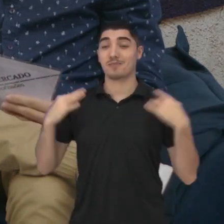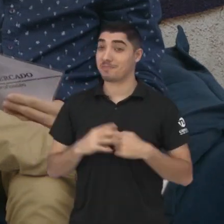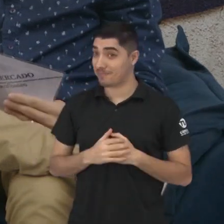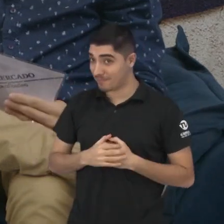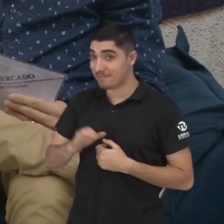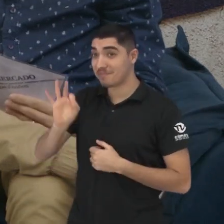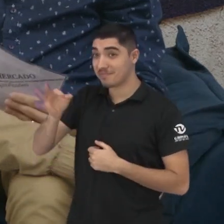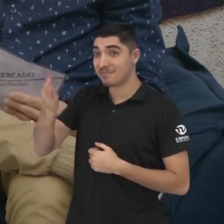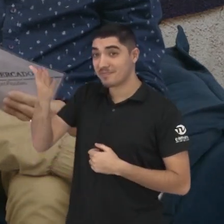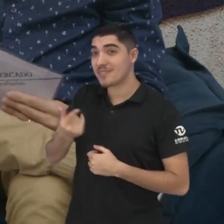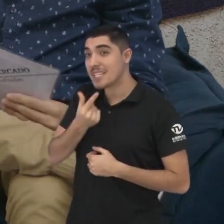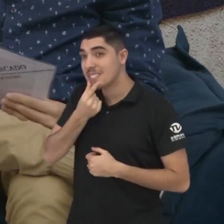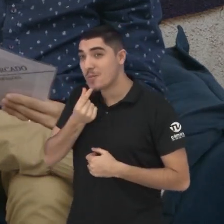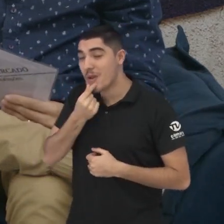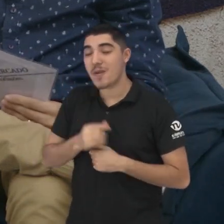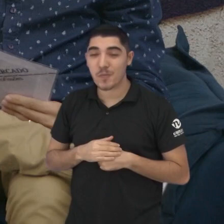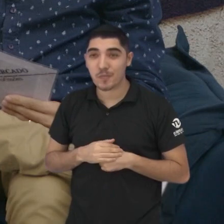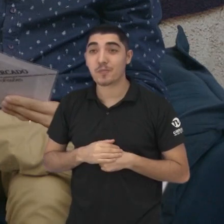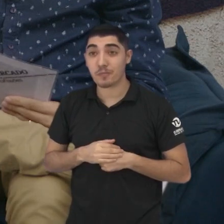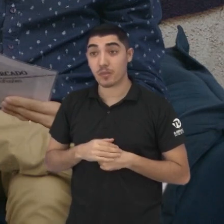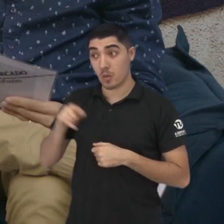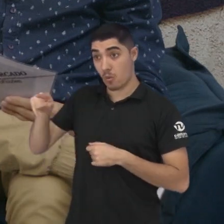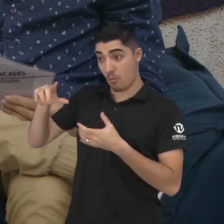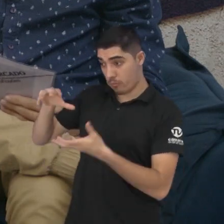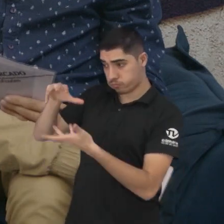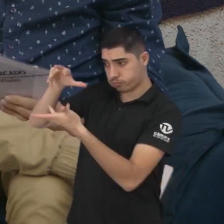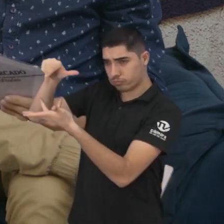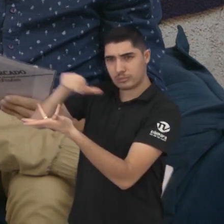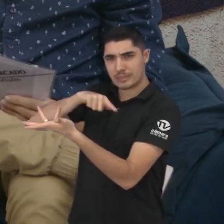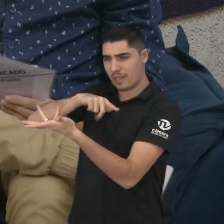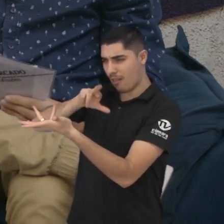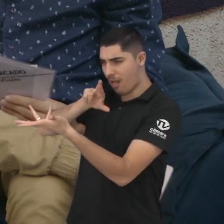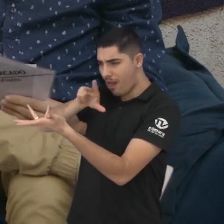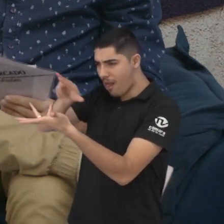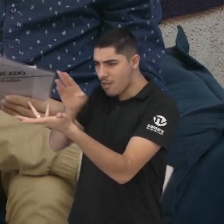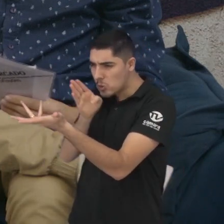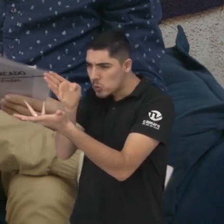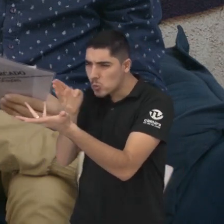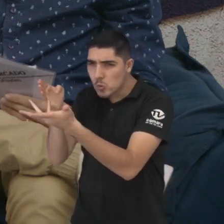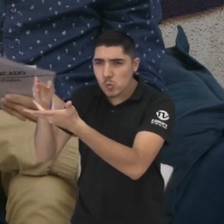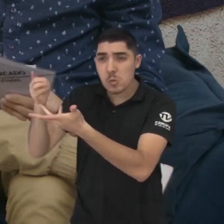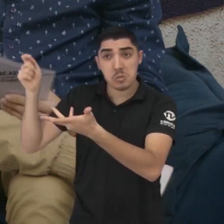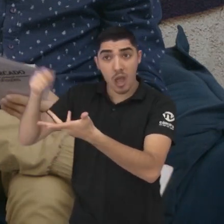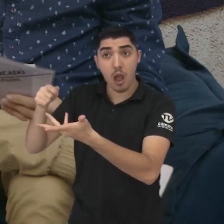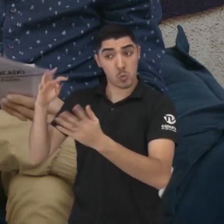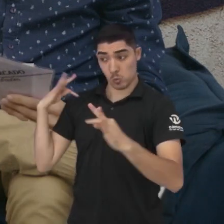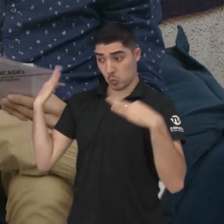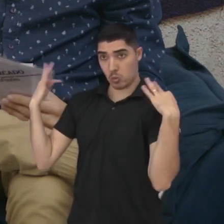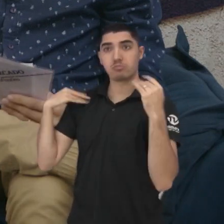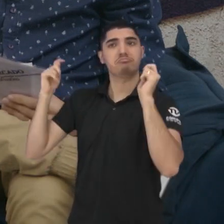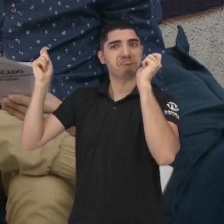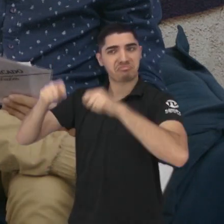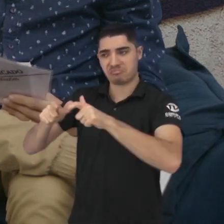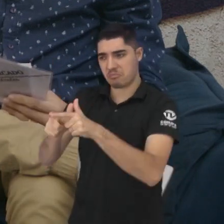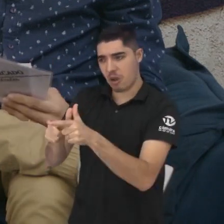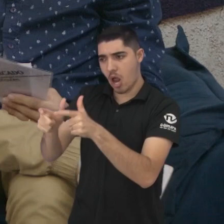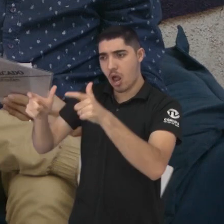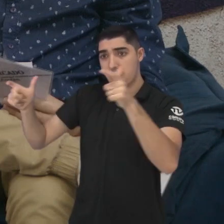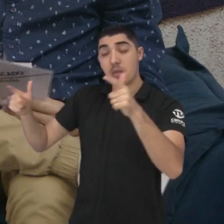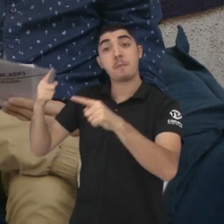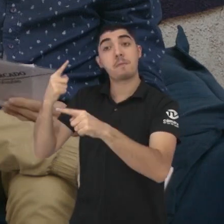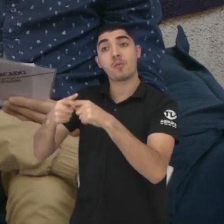isso mesmo, Samuel. Com o mundo cada vez mais globalizado, o turismo tende sempre a aumentar, principalmente levando